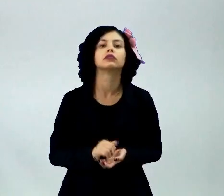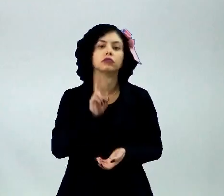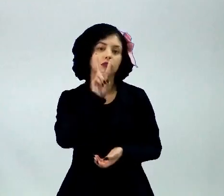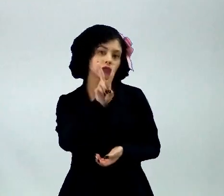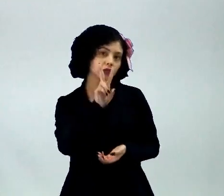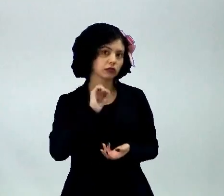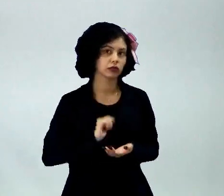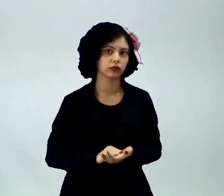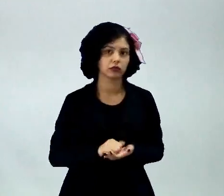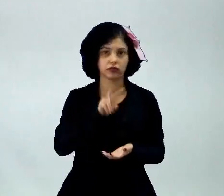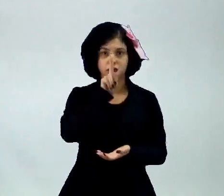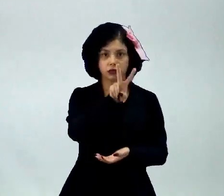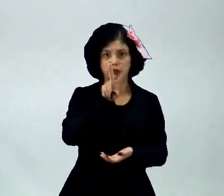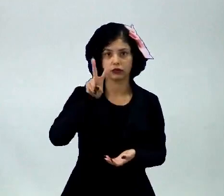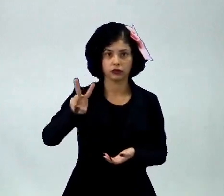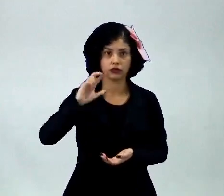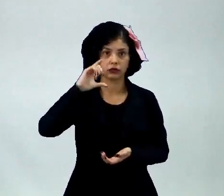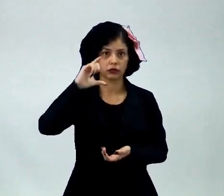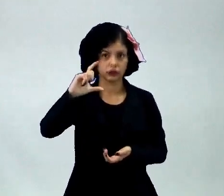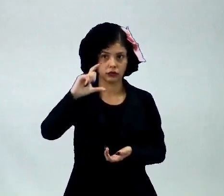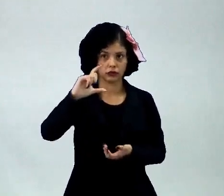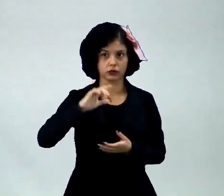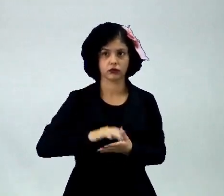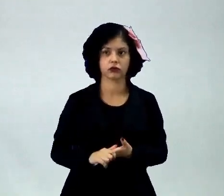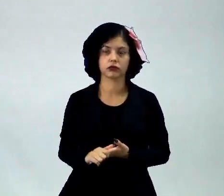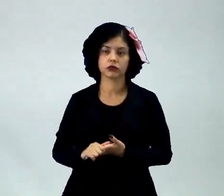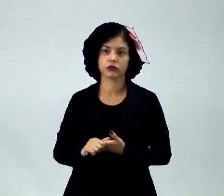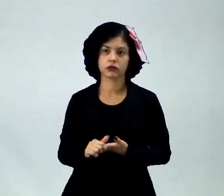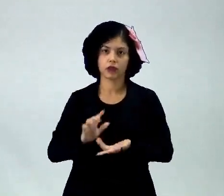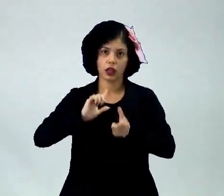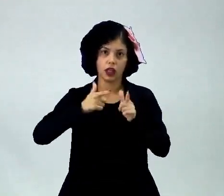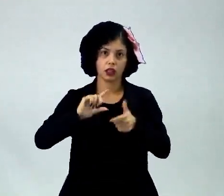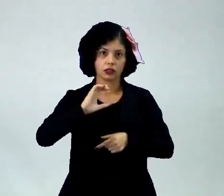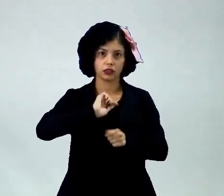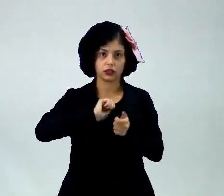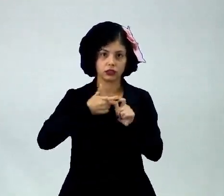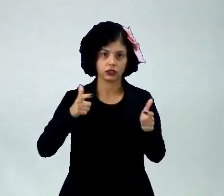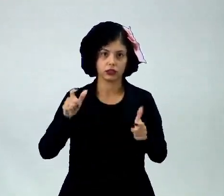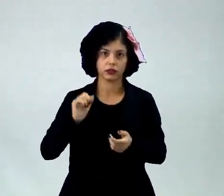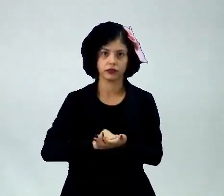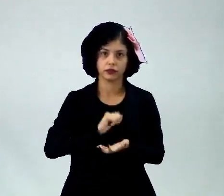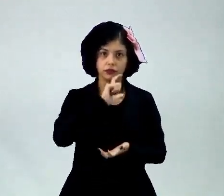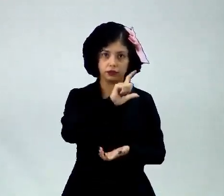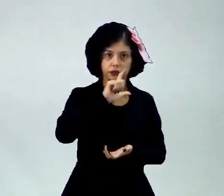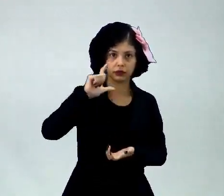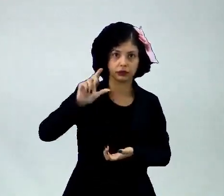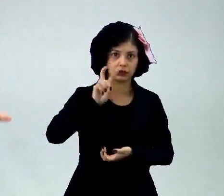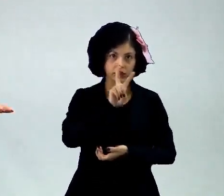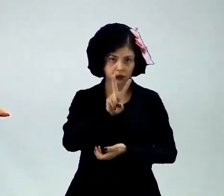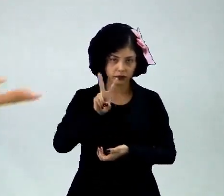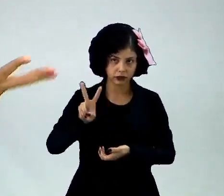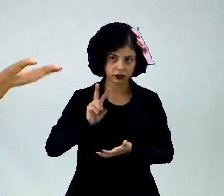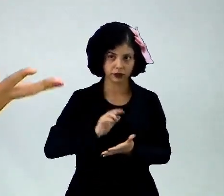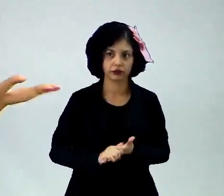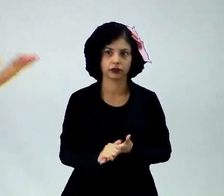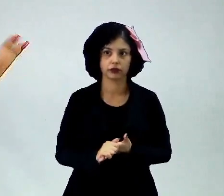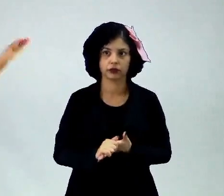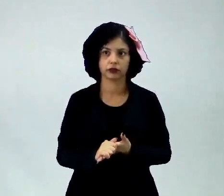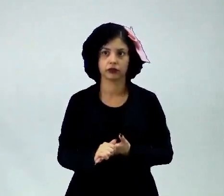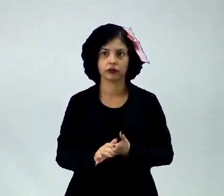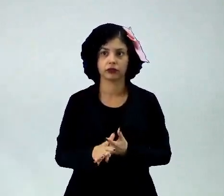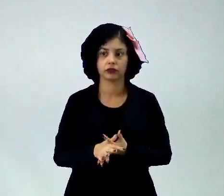por duas letras maiúsculas por ser uma característica dominante, aquela que vai se sobressair, aquela que eu vou visualizar com